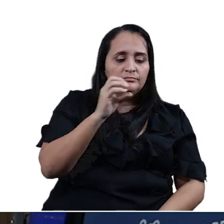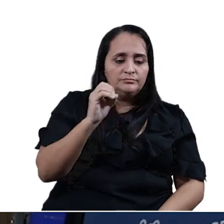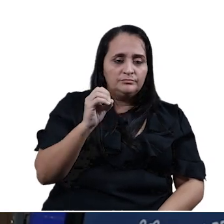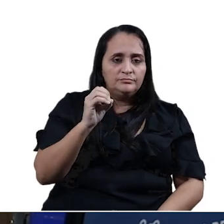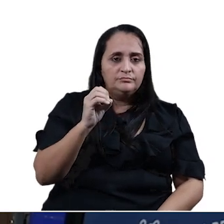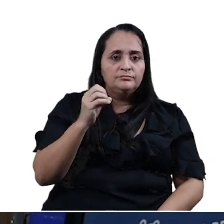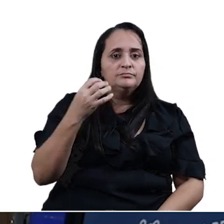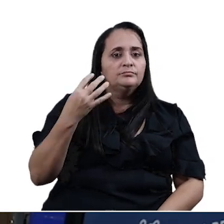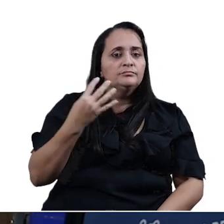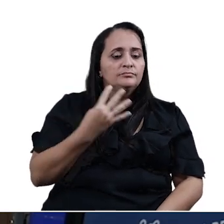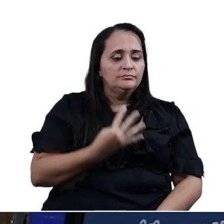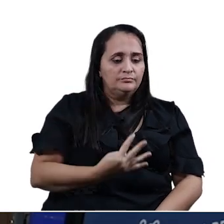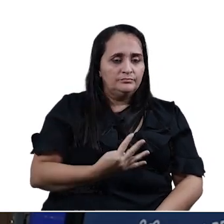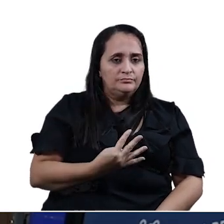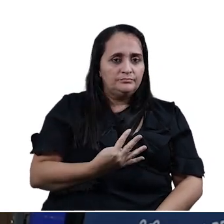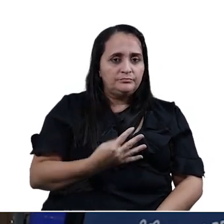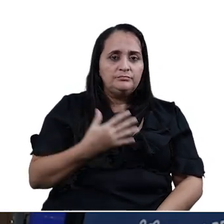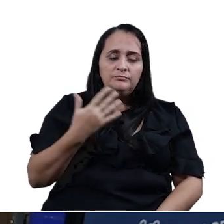564.